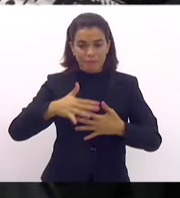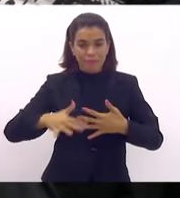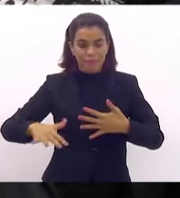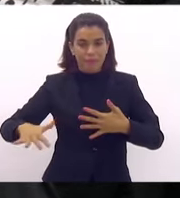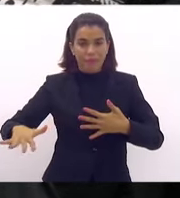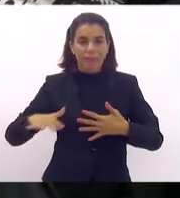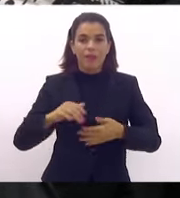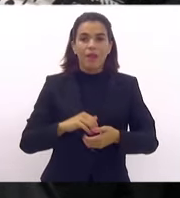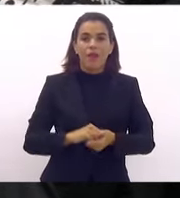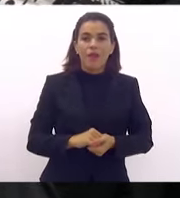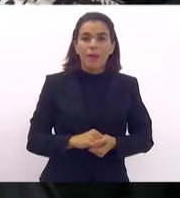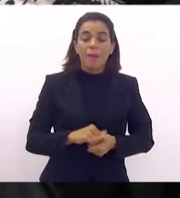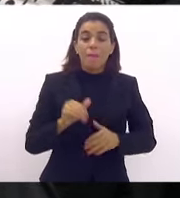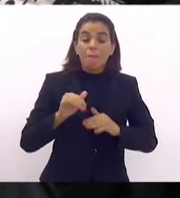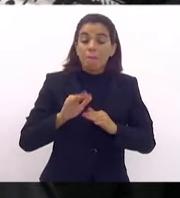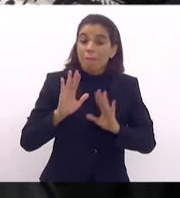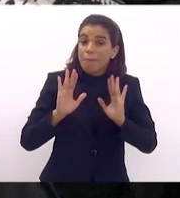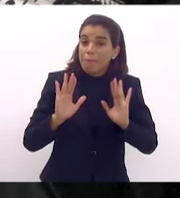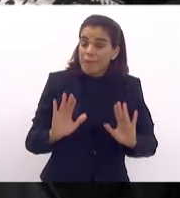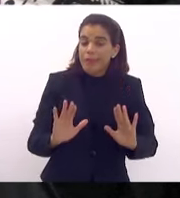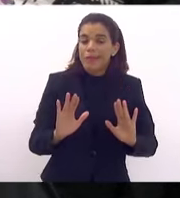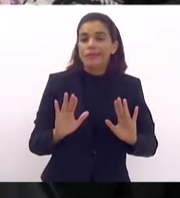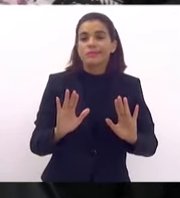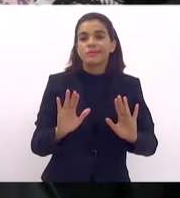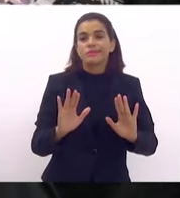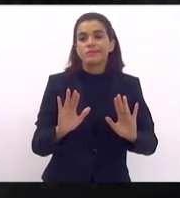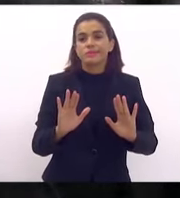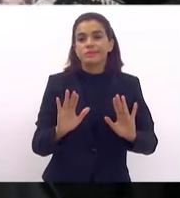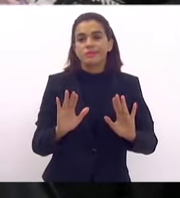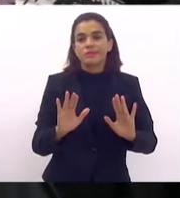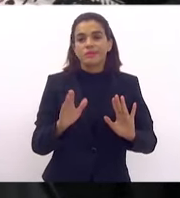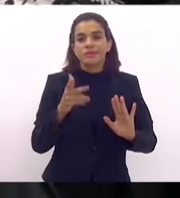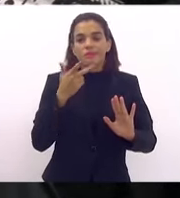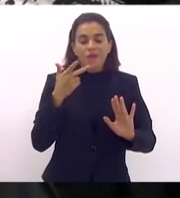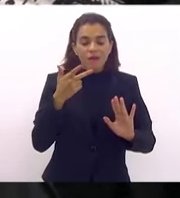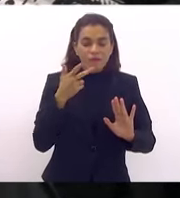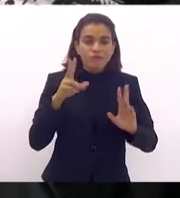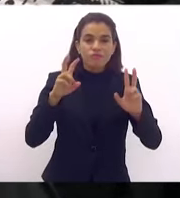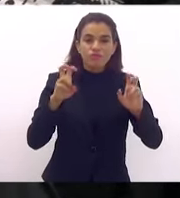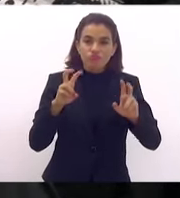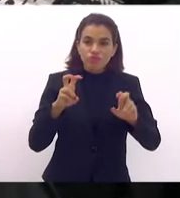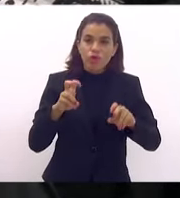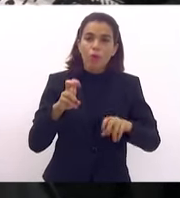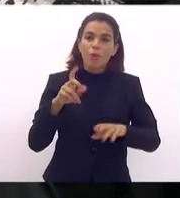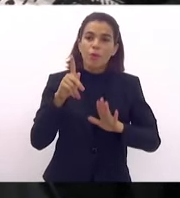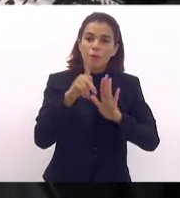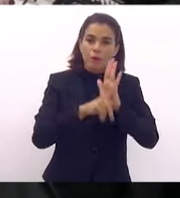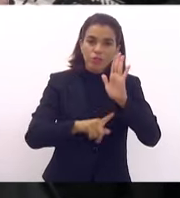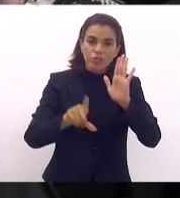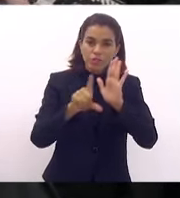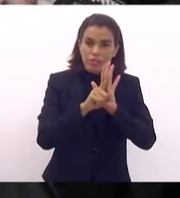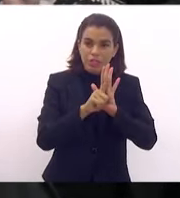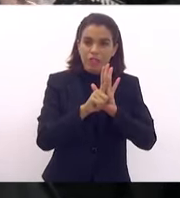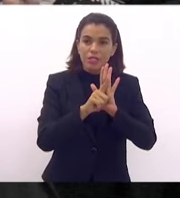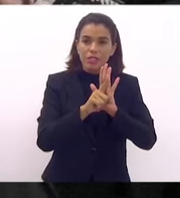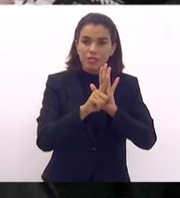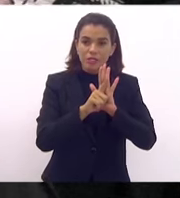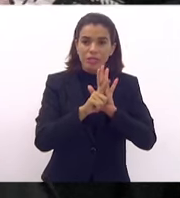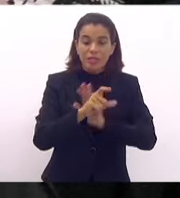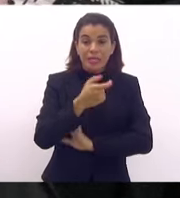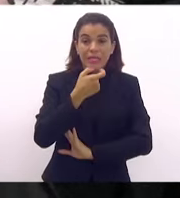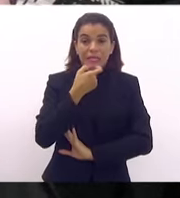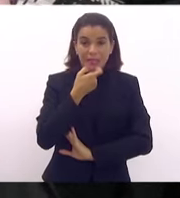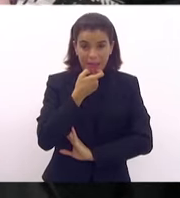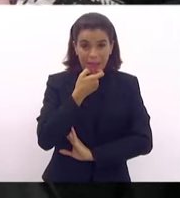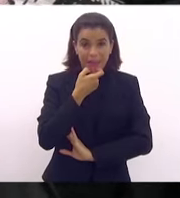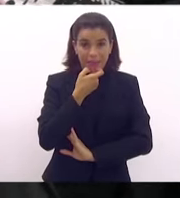tempo, mas trazendo isso para, digamos assim, equilibrar o projeto que consolida, né, em leis,